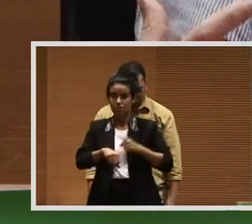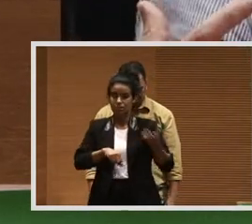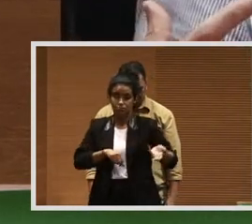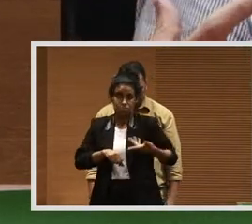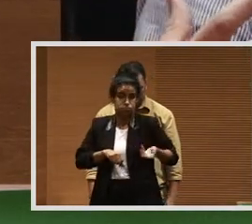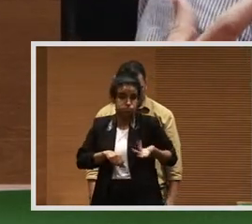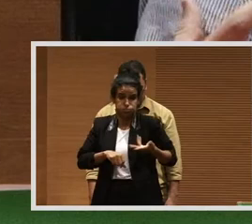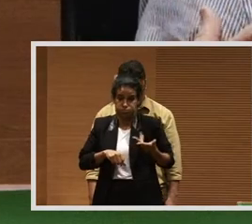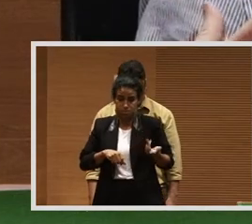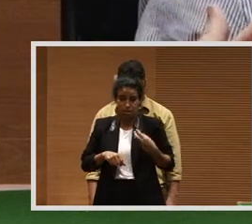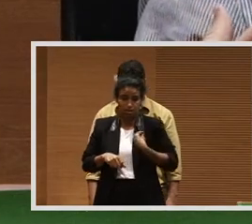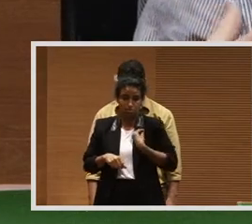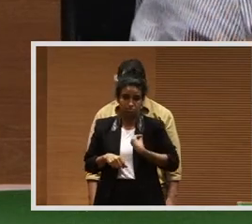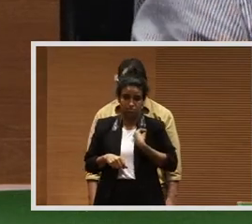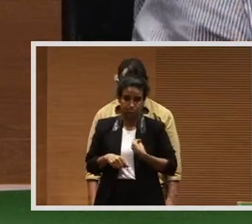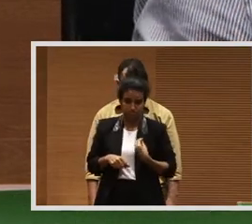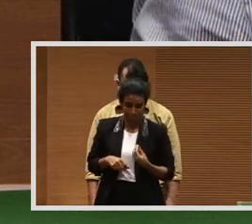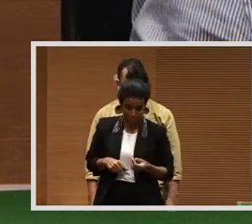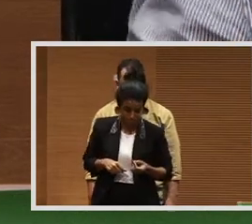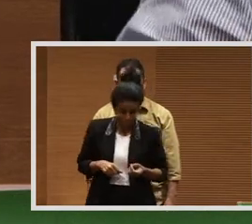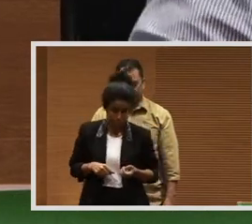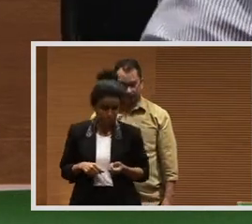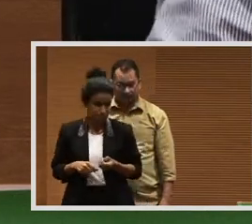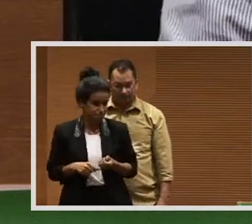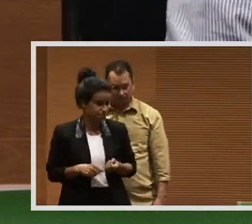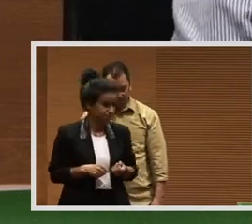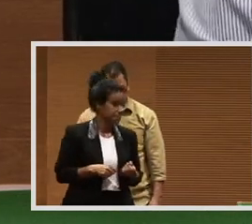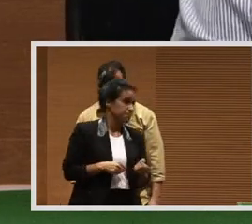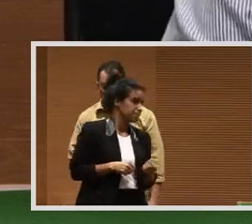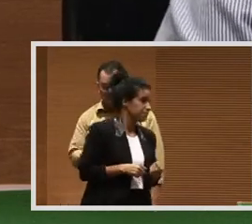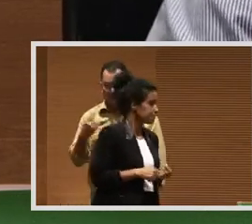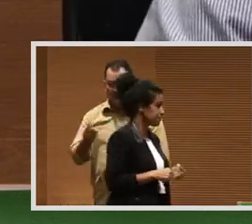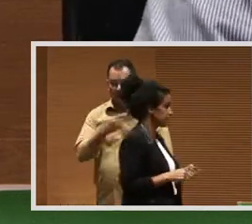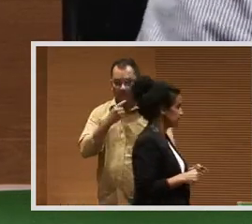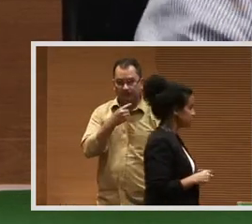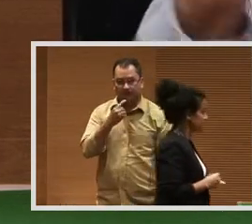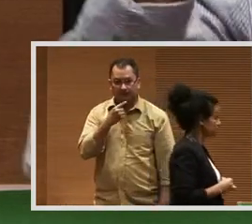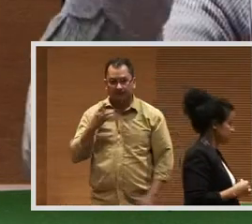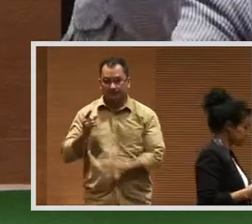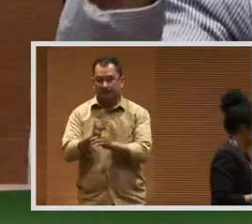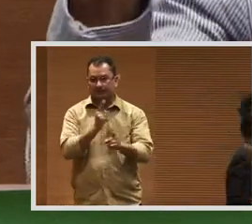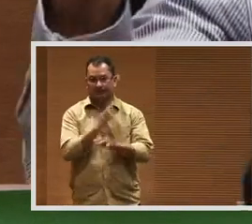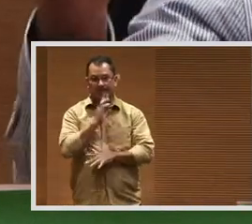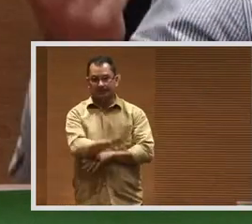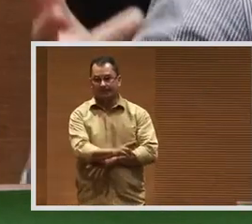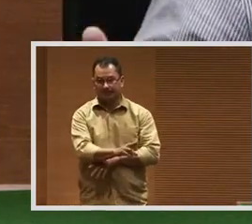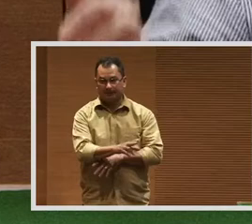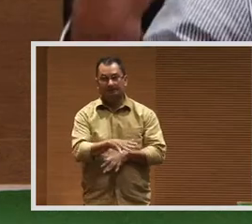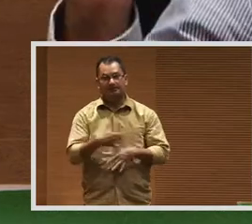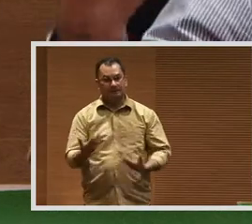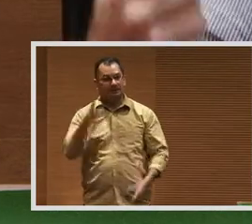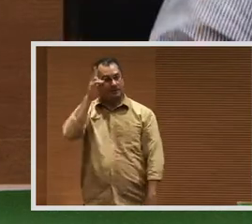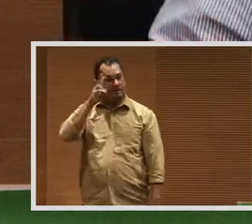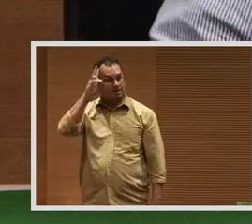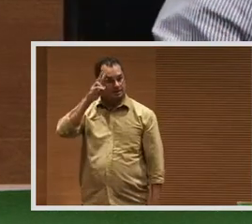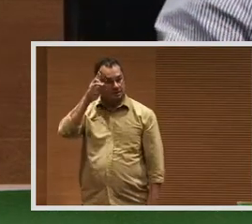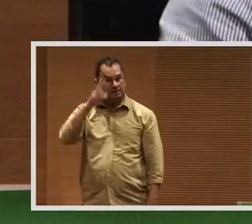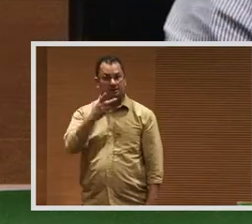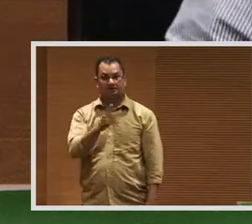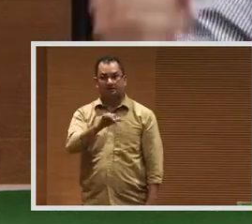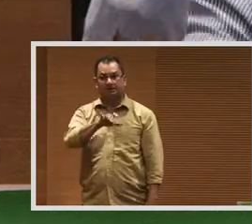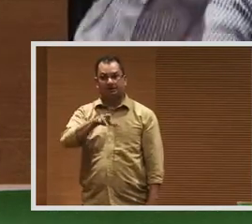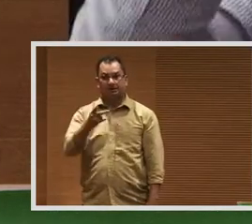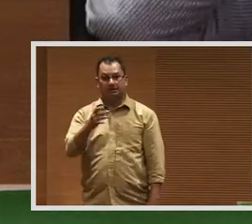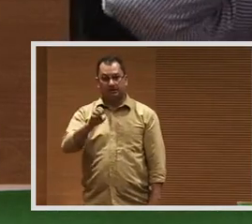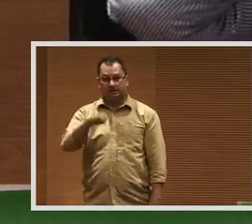coisas... A gente está muito próximo, ainda a gente não está conseguindo achar pistas para responder. Aliás, lembrei, o Christian Dunker teve